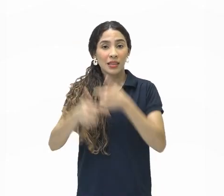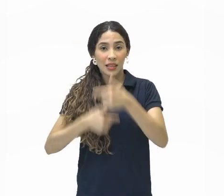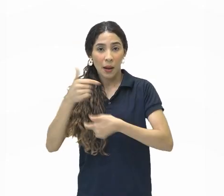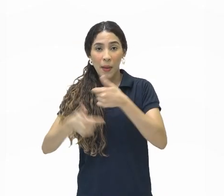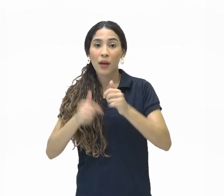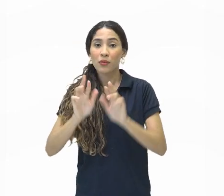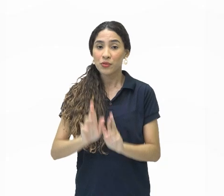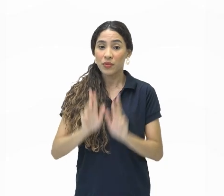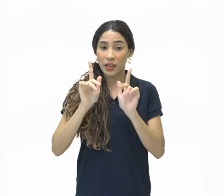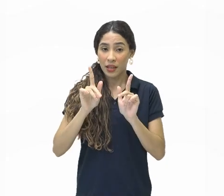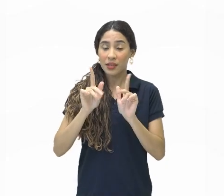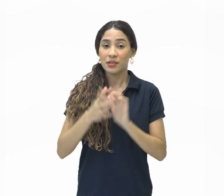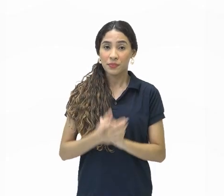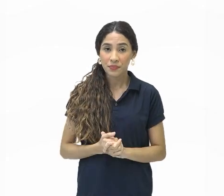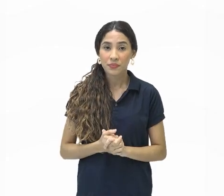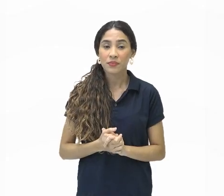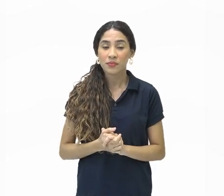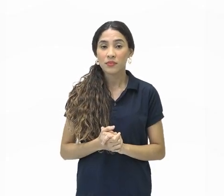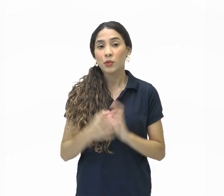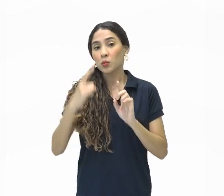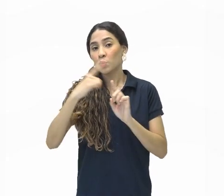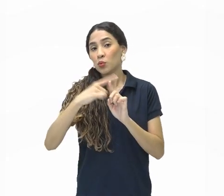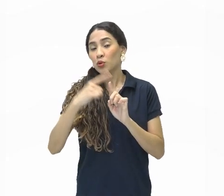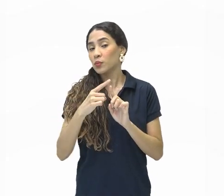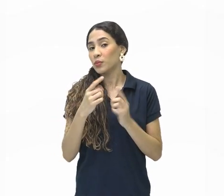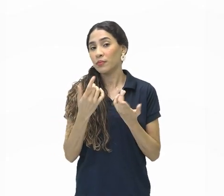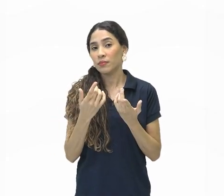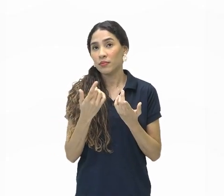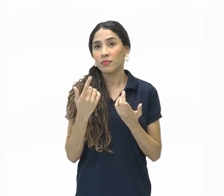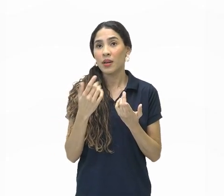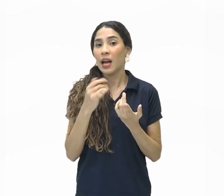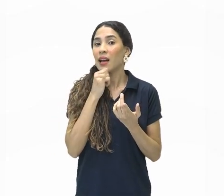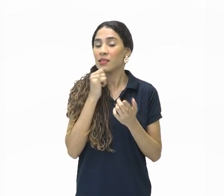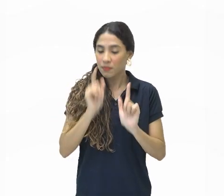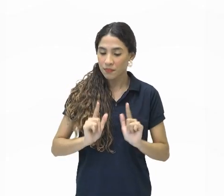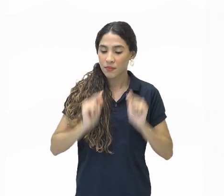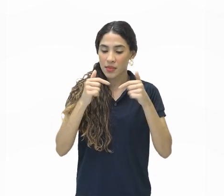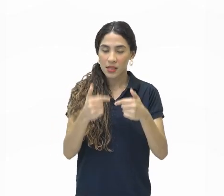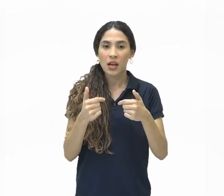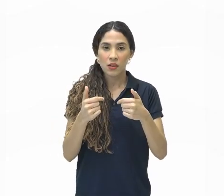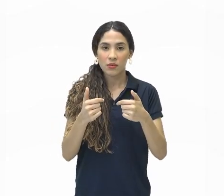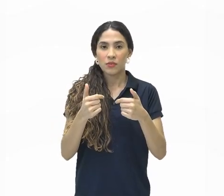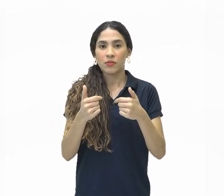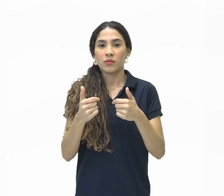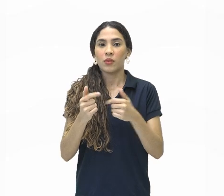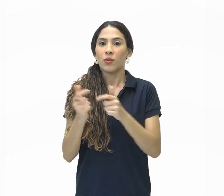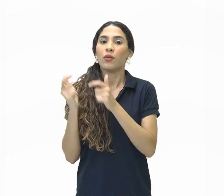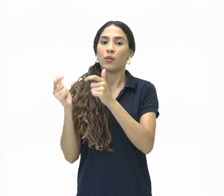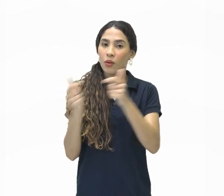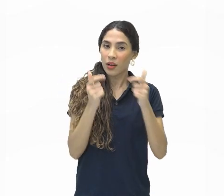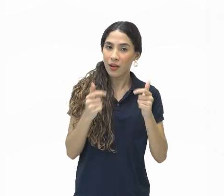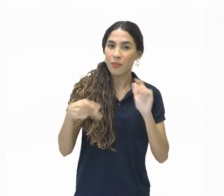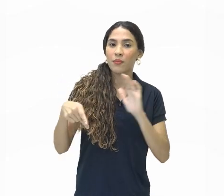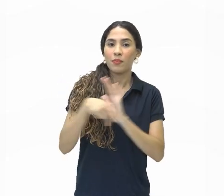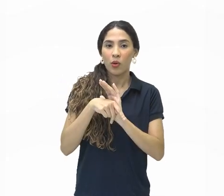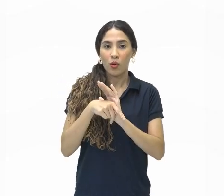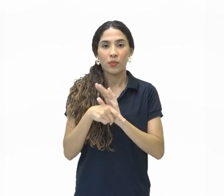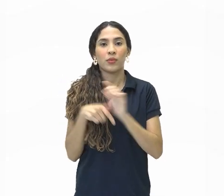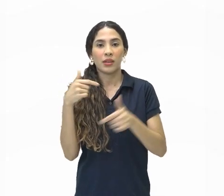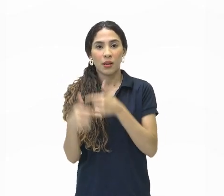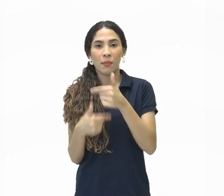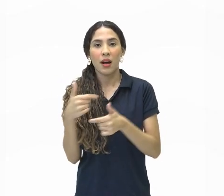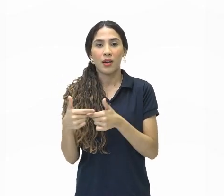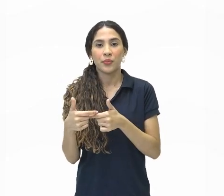atividades diferentes, de uma maneira que estão ali atuando em algum tipo de